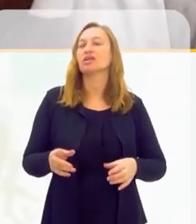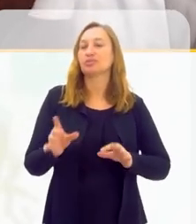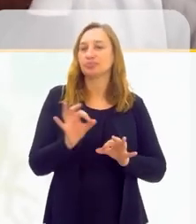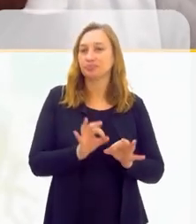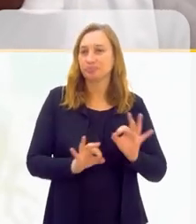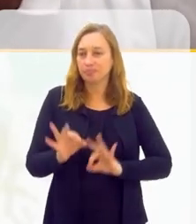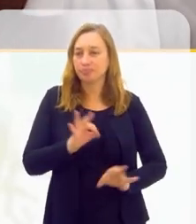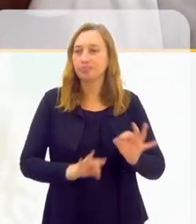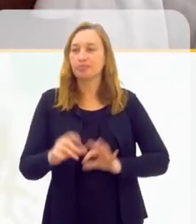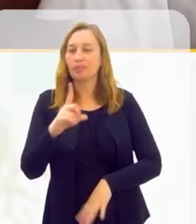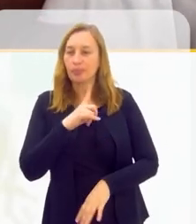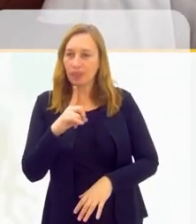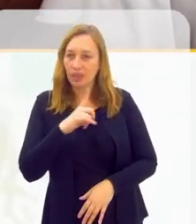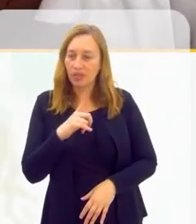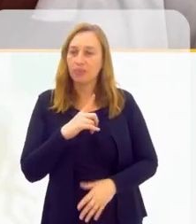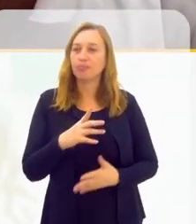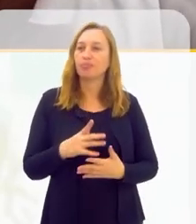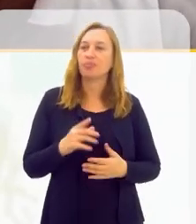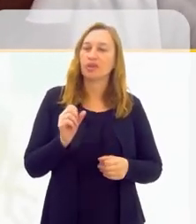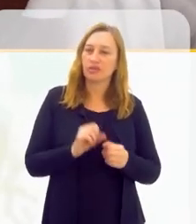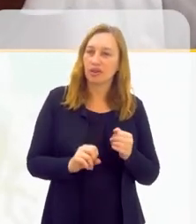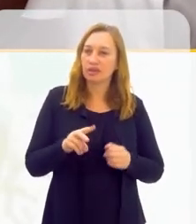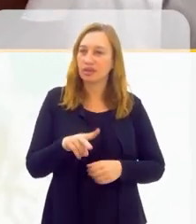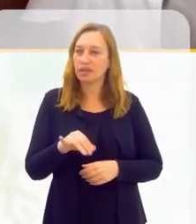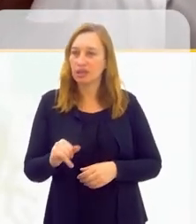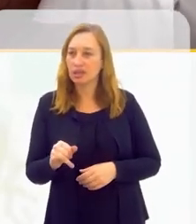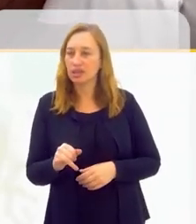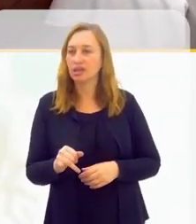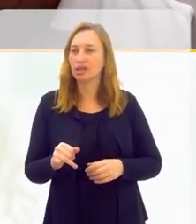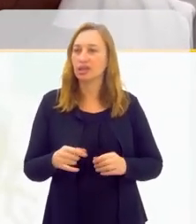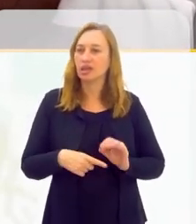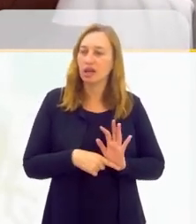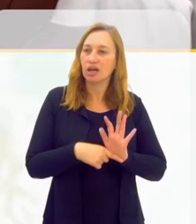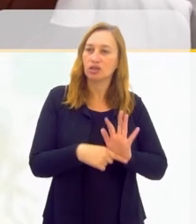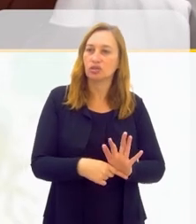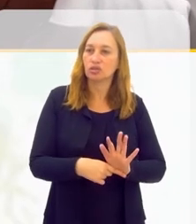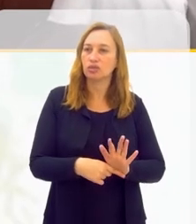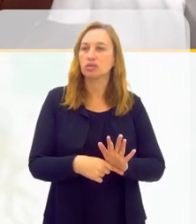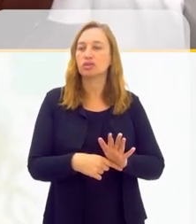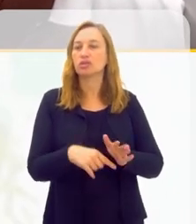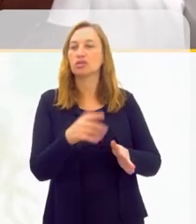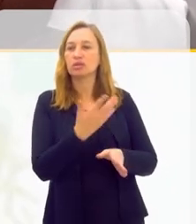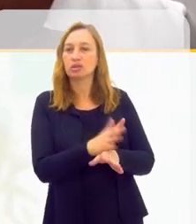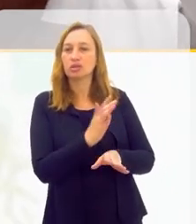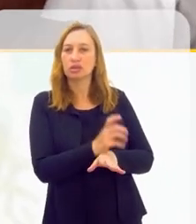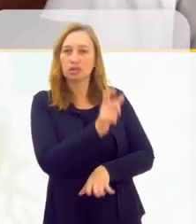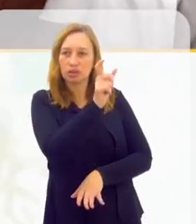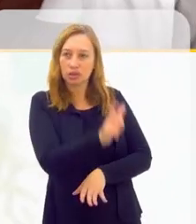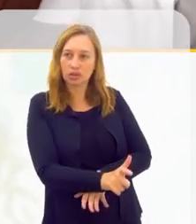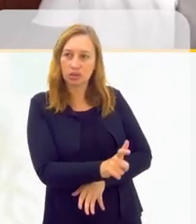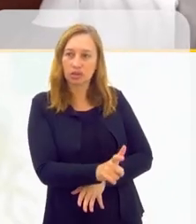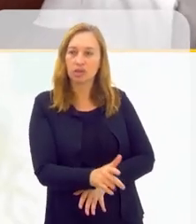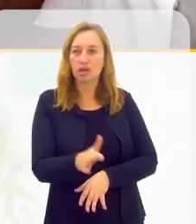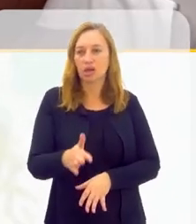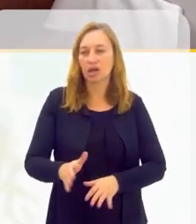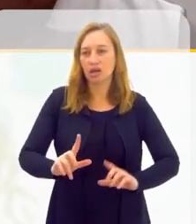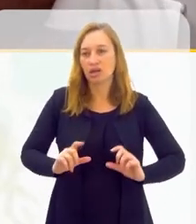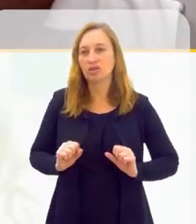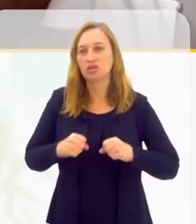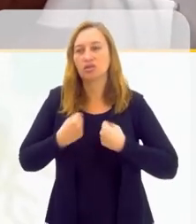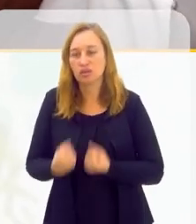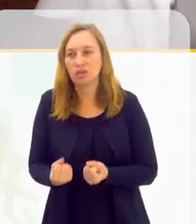os projetos que nós temos, que ouve aquilo que se vai fazendo, que ouvem o contributo dos treinadores que no terreno vão dando o seu